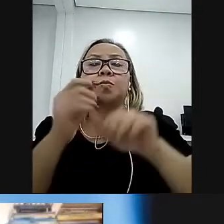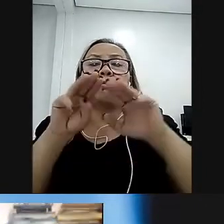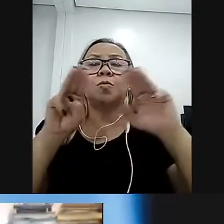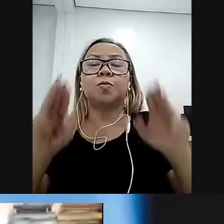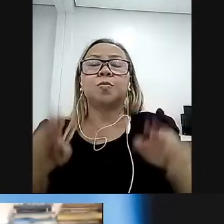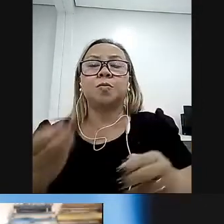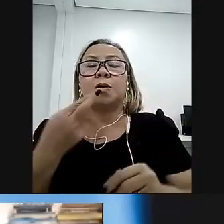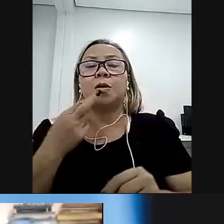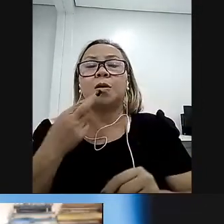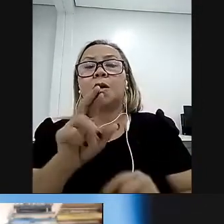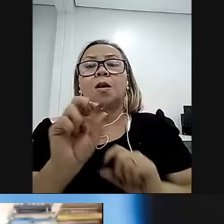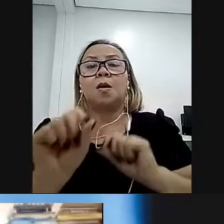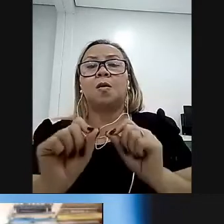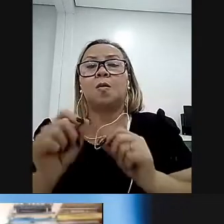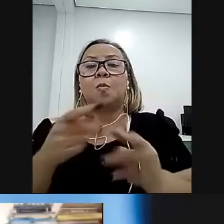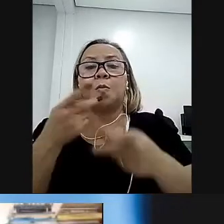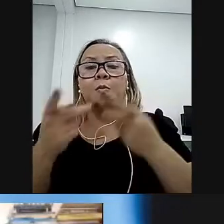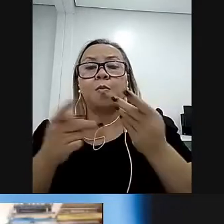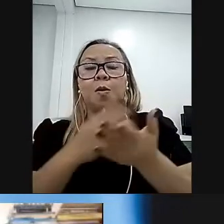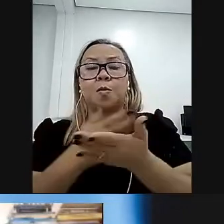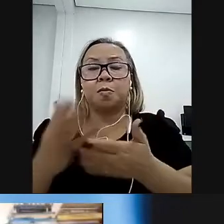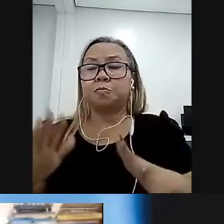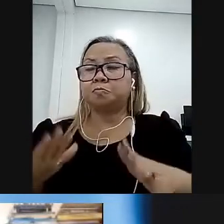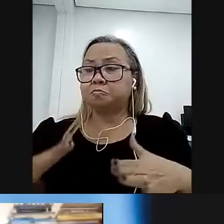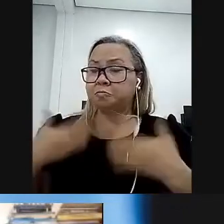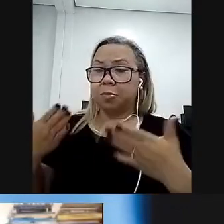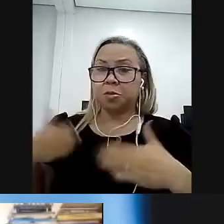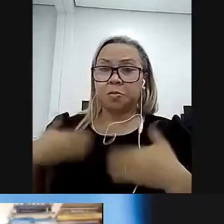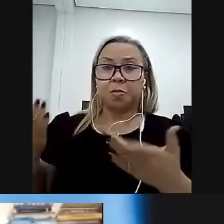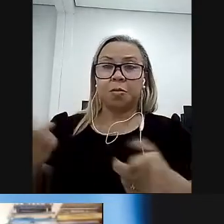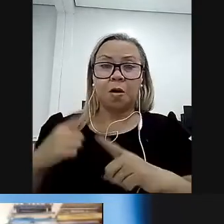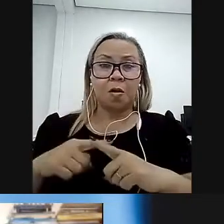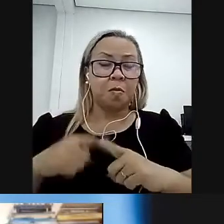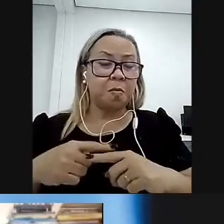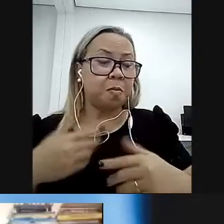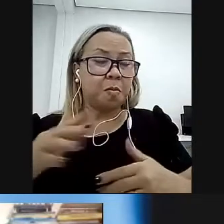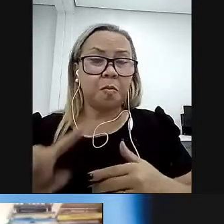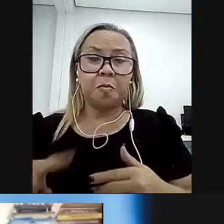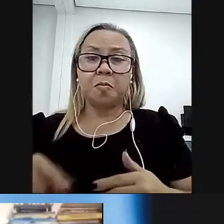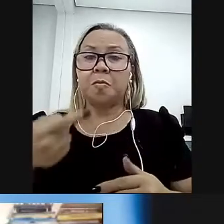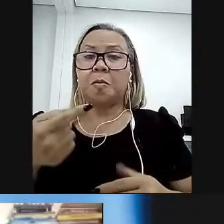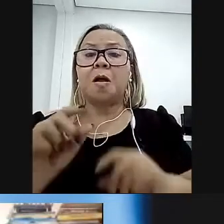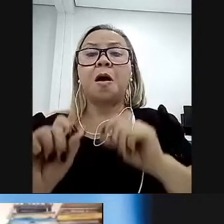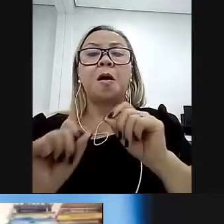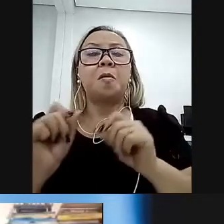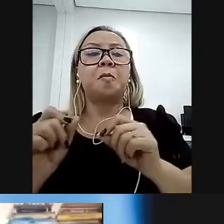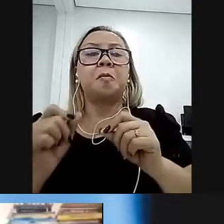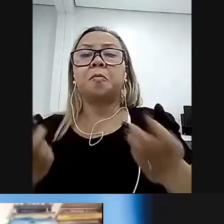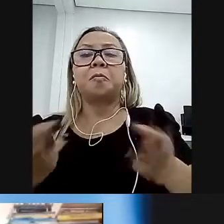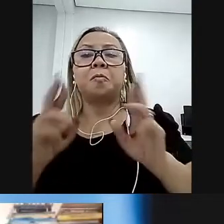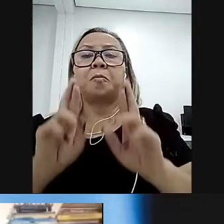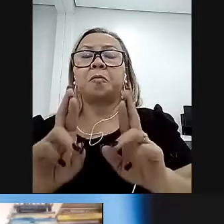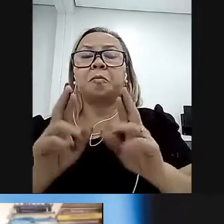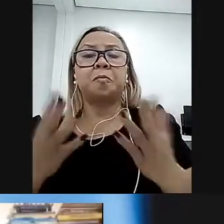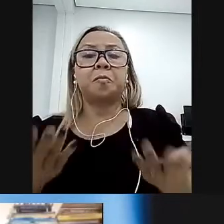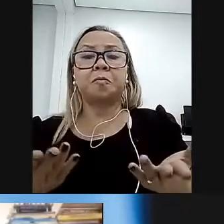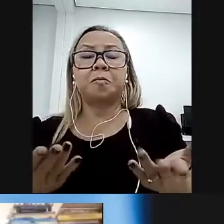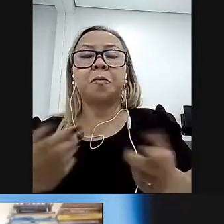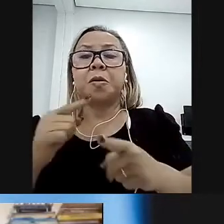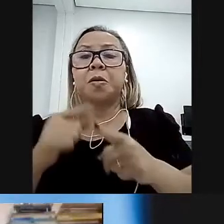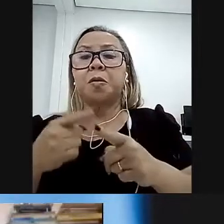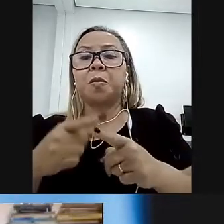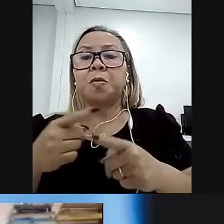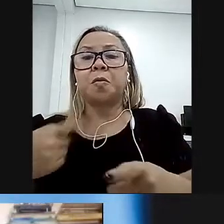como eu disse no início, me surpreendeu, porque foi muito além do que eu esperava. Né? Porque a gente mostra